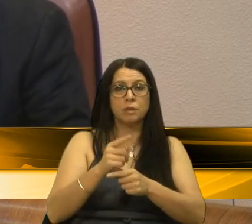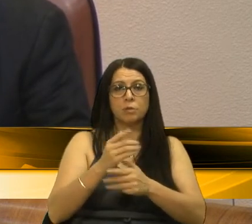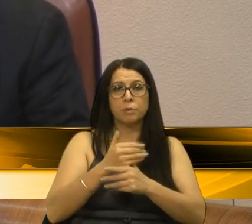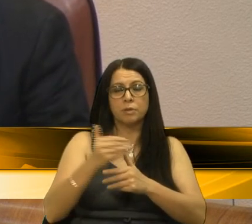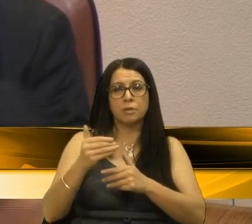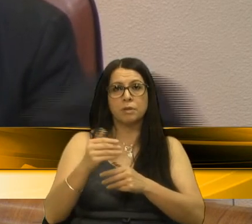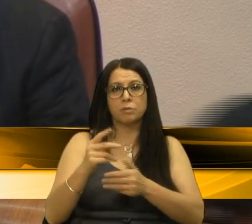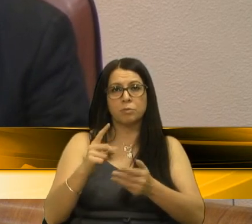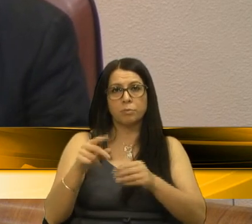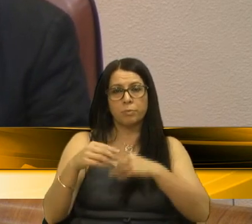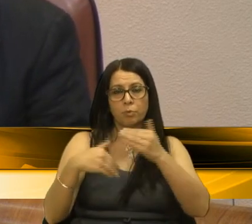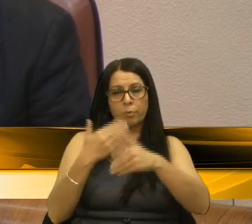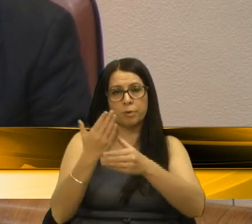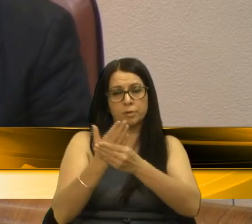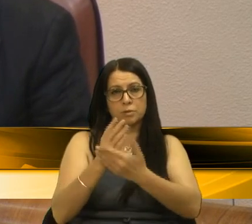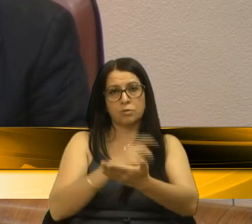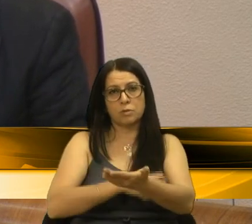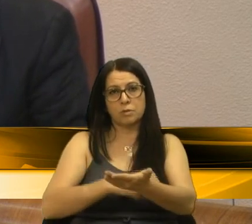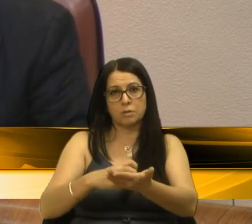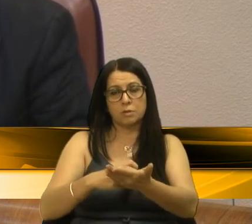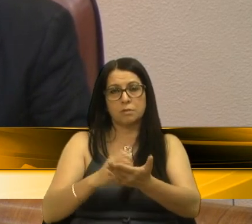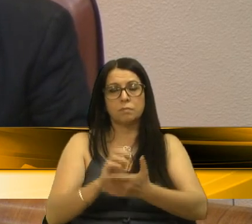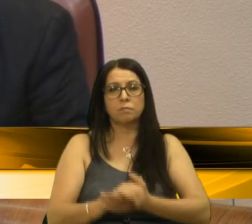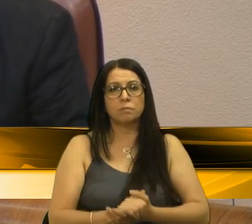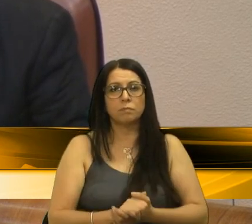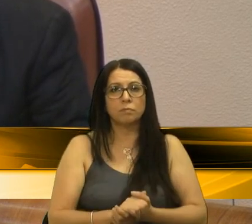de cassação de prefeita